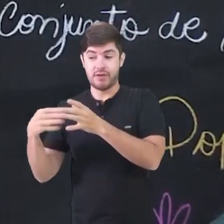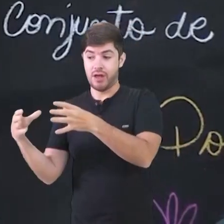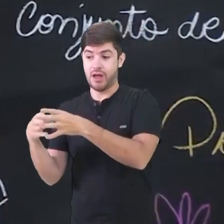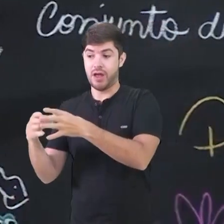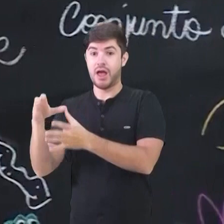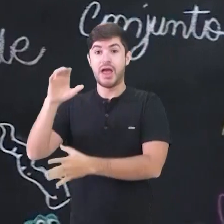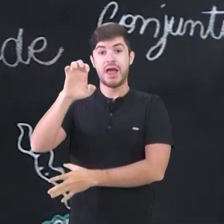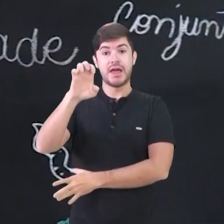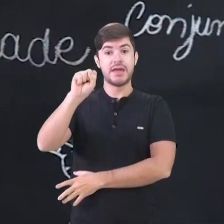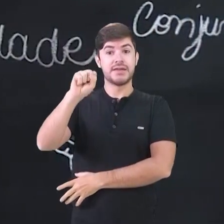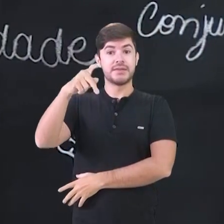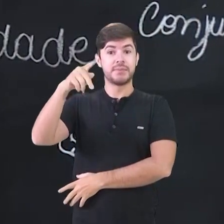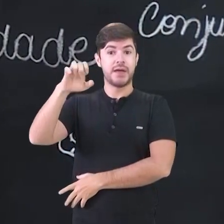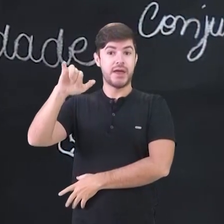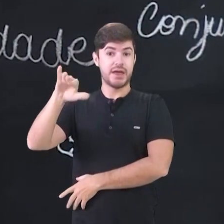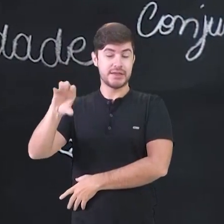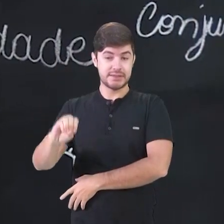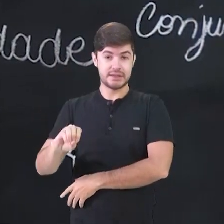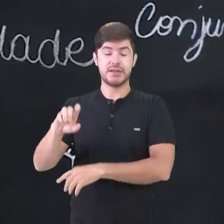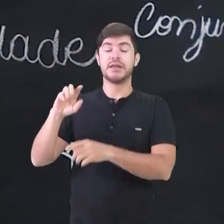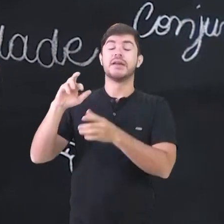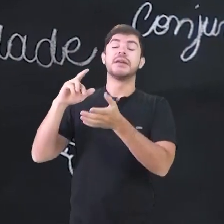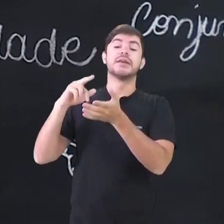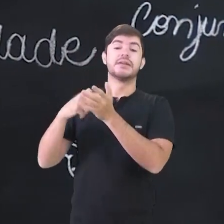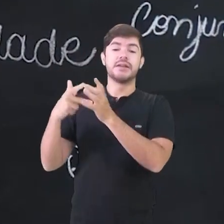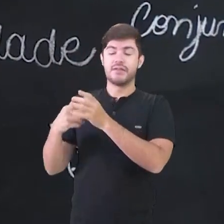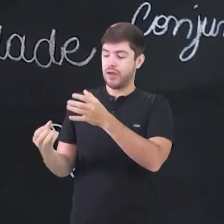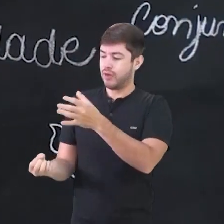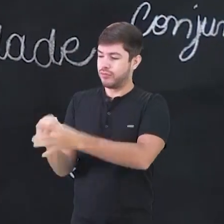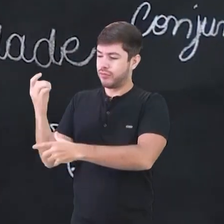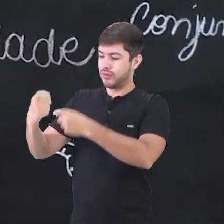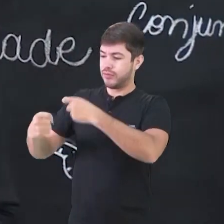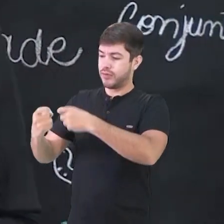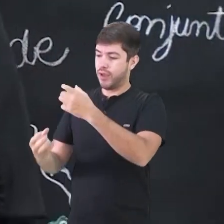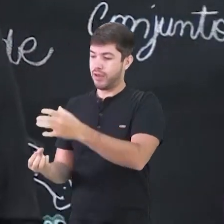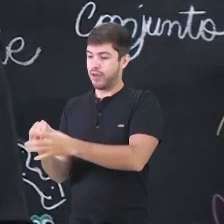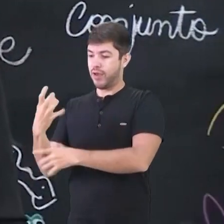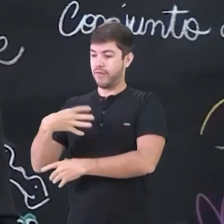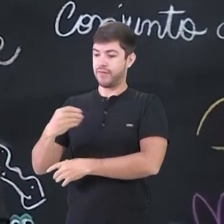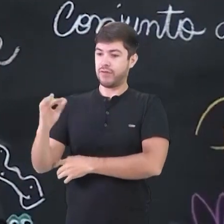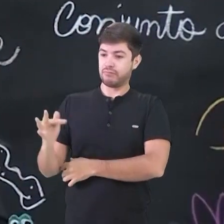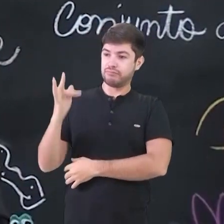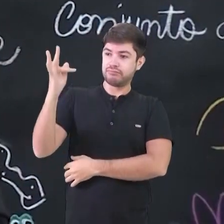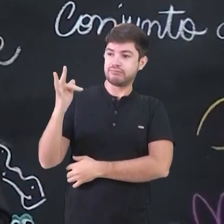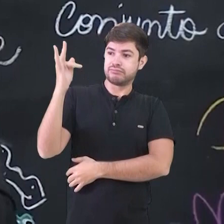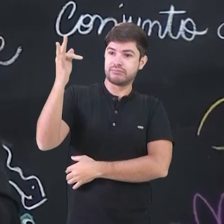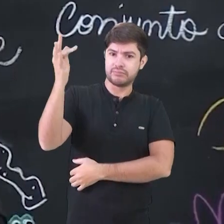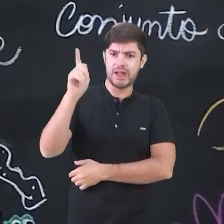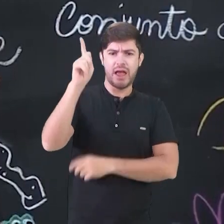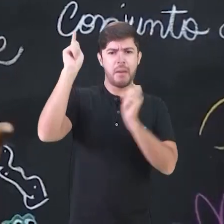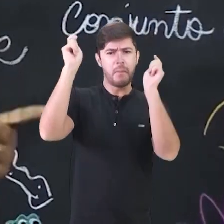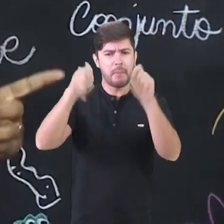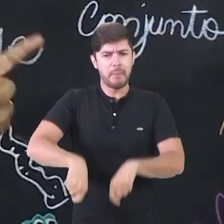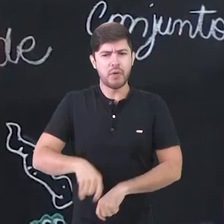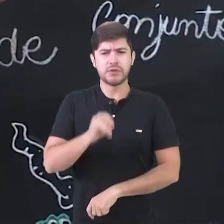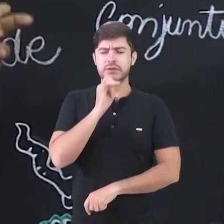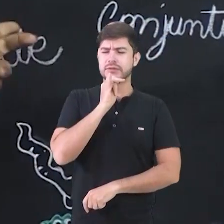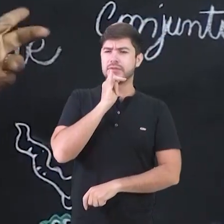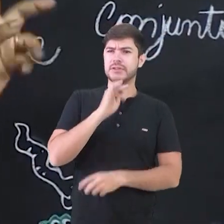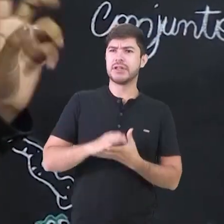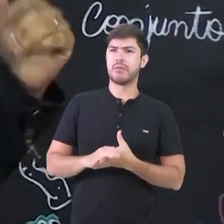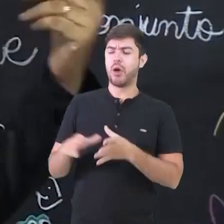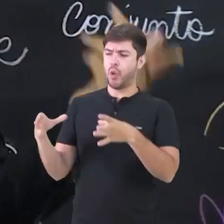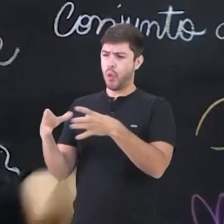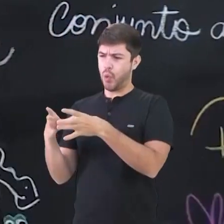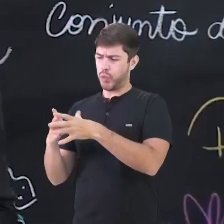entendi que são seres similares que vão se reproduzir entre si e surge sempre uma pergunta, professora, é possível uma